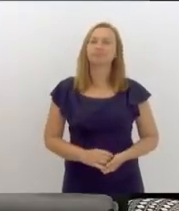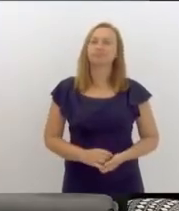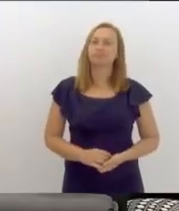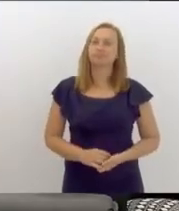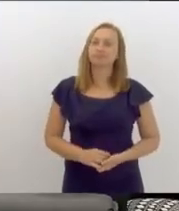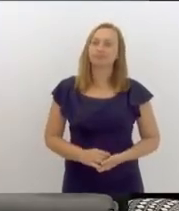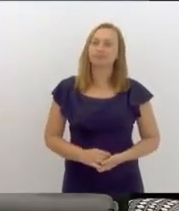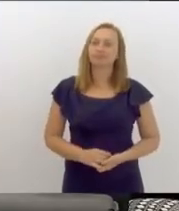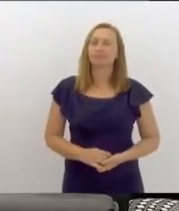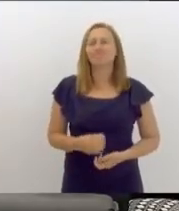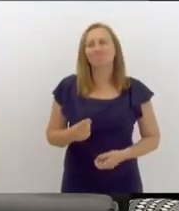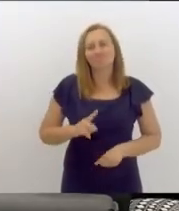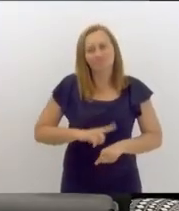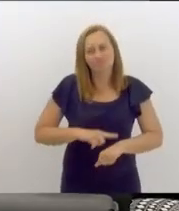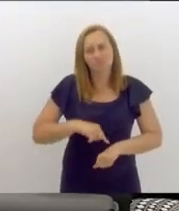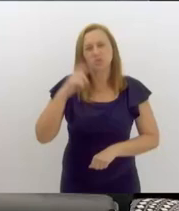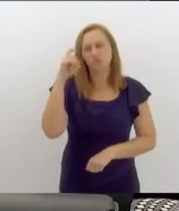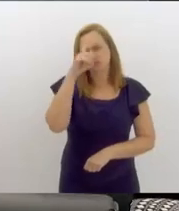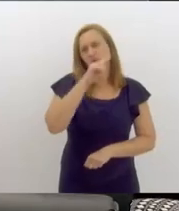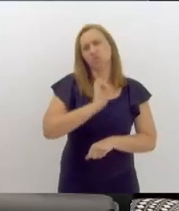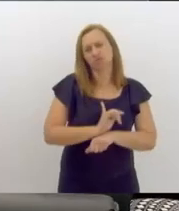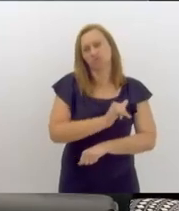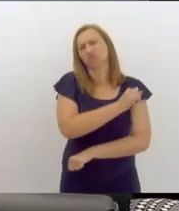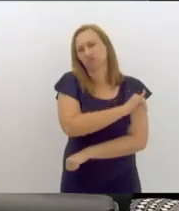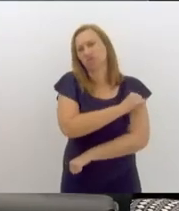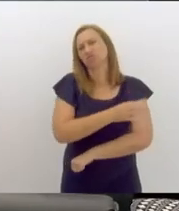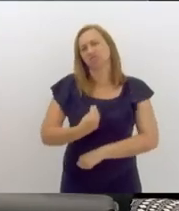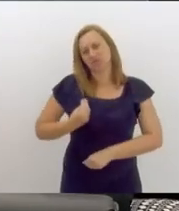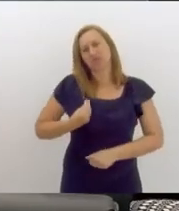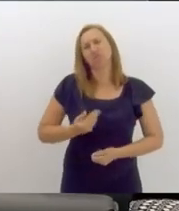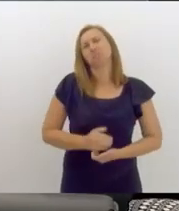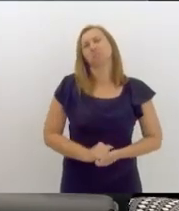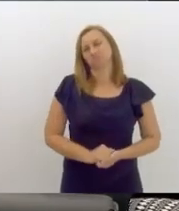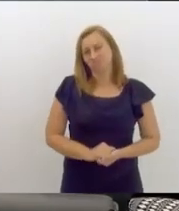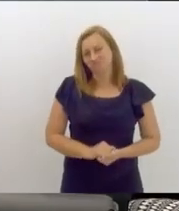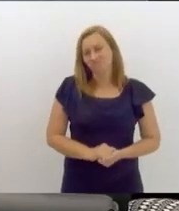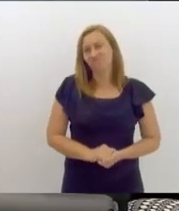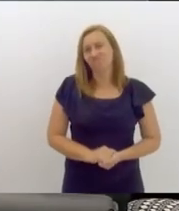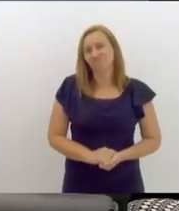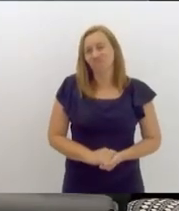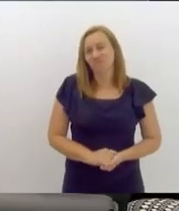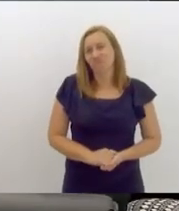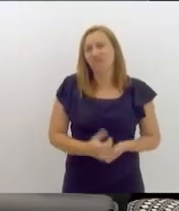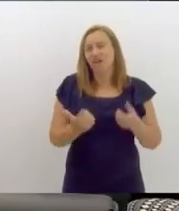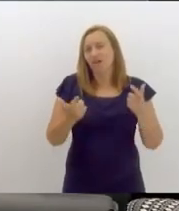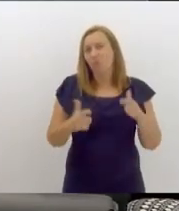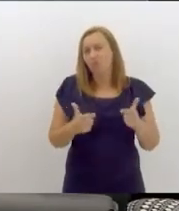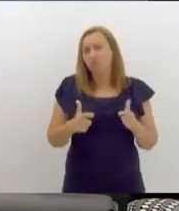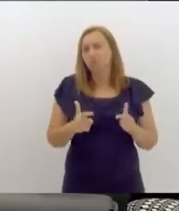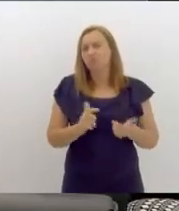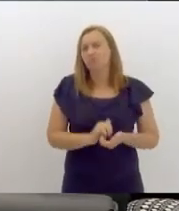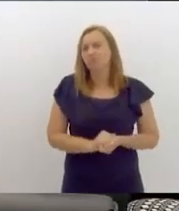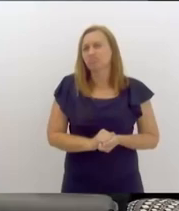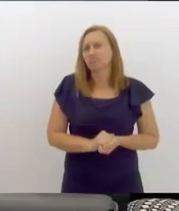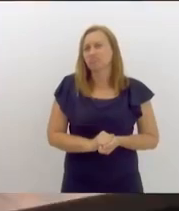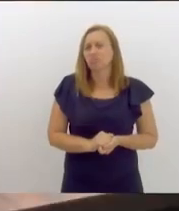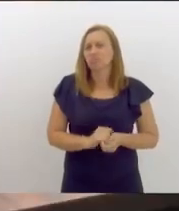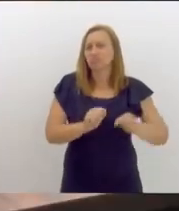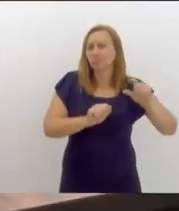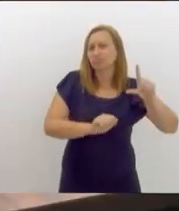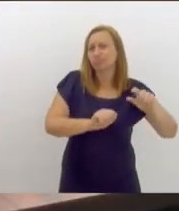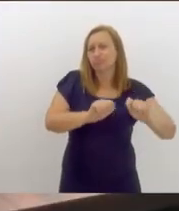nós estamos vivendo um momento muito difícil no estado do Rio de Janeiro aonde ligamos nossa televisão